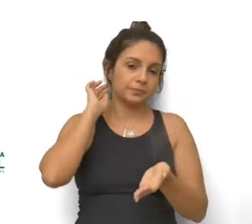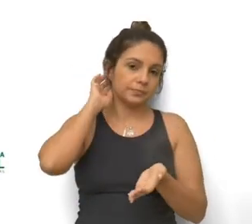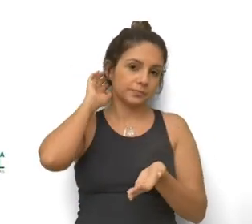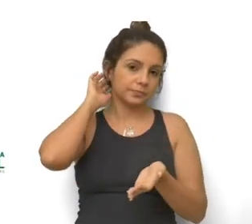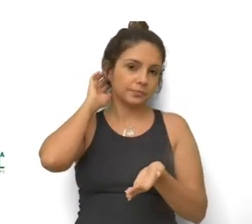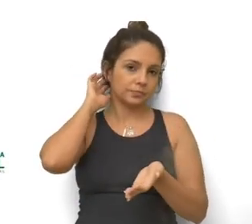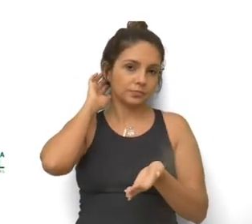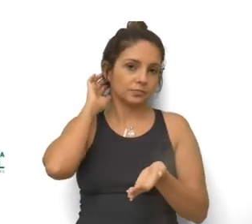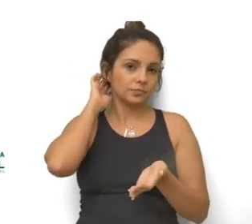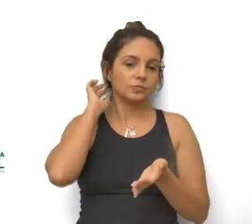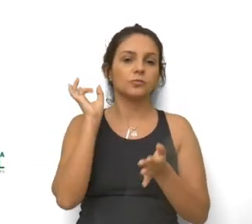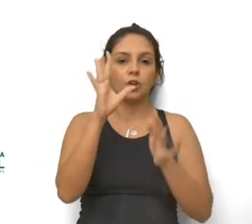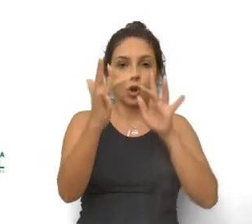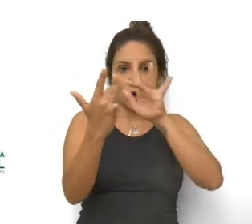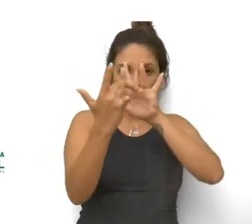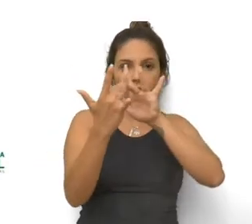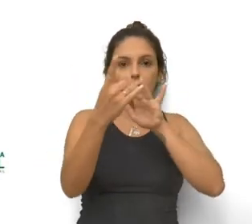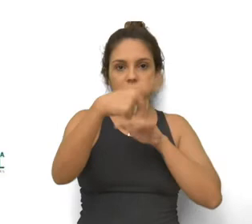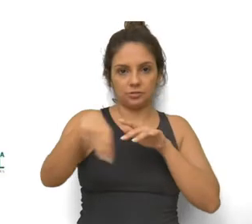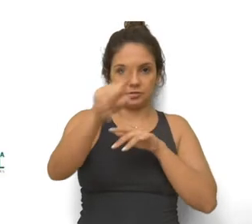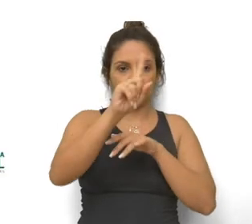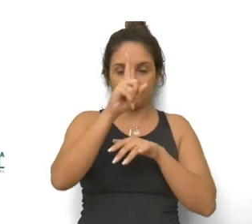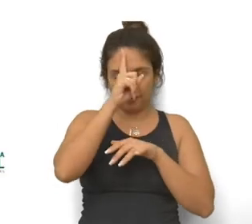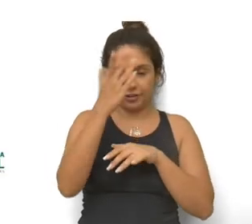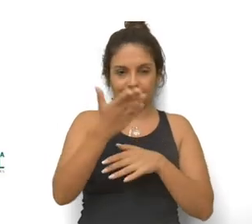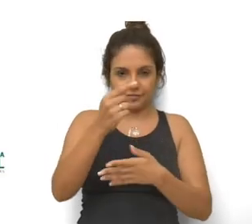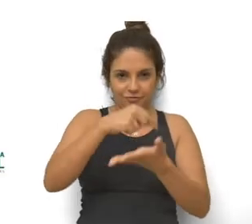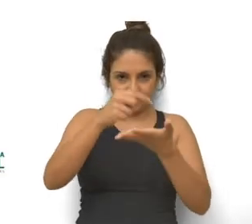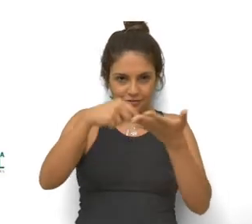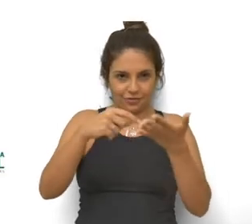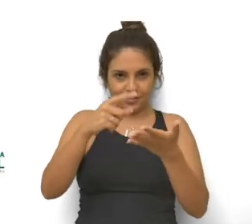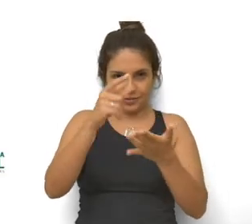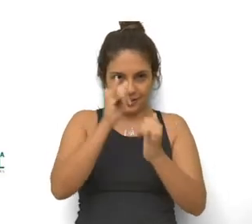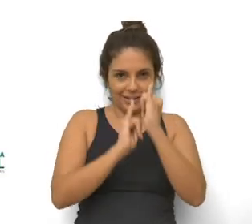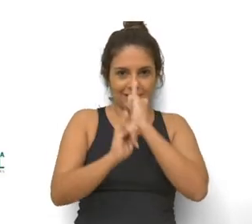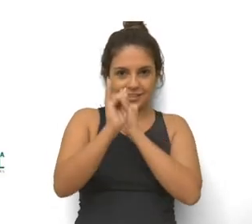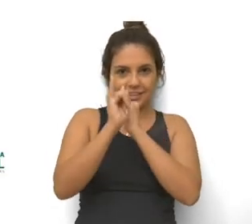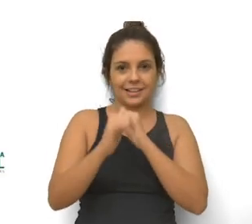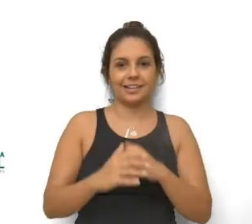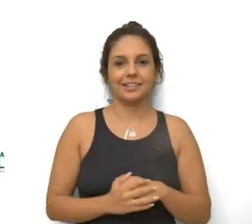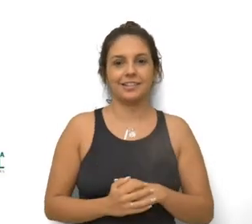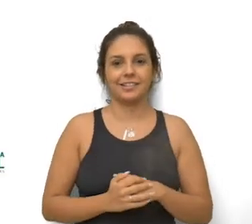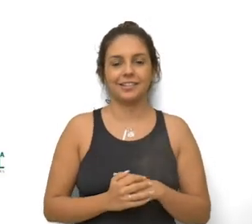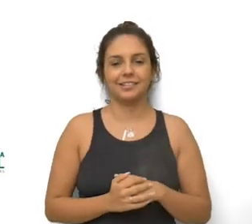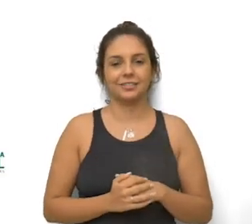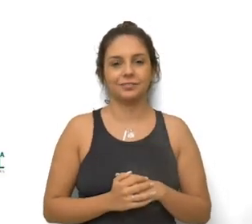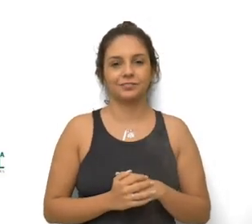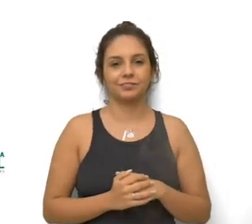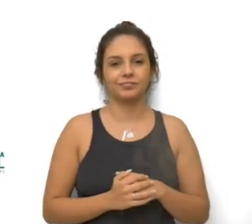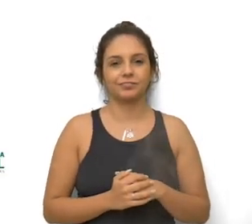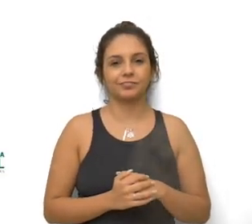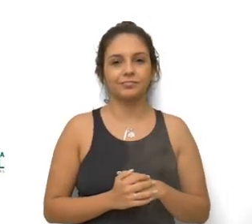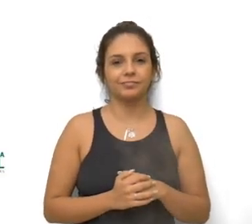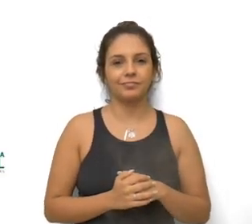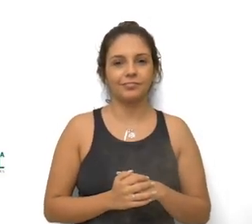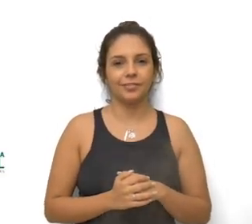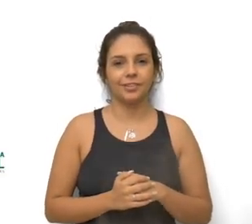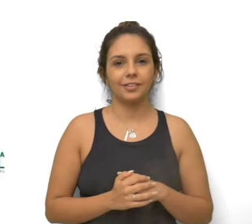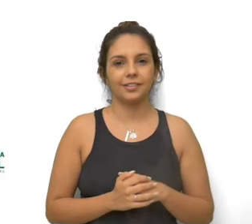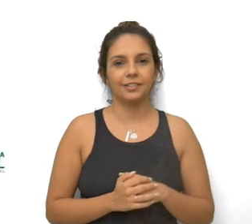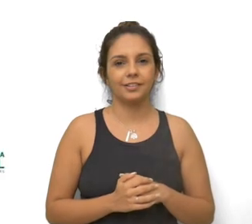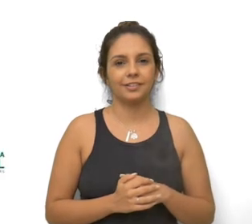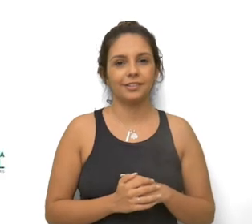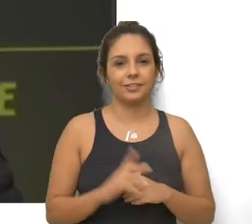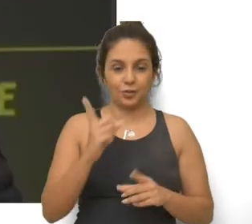é só entrar em contato com a Mary Lou, que a gente acabou de inventar o autógrafo virtual, na medida em que encontrar por agora não vai